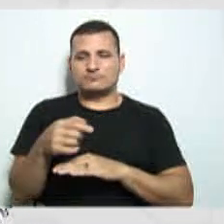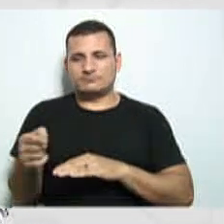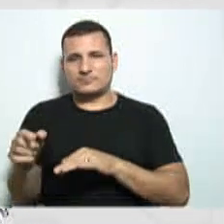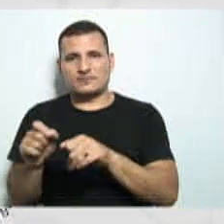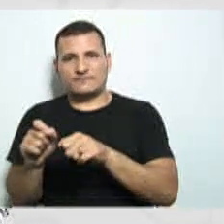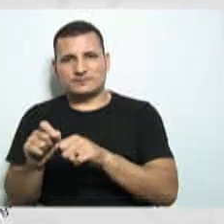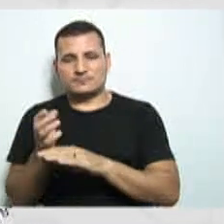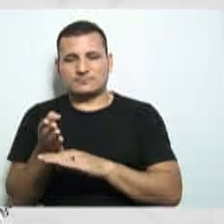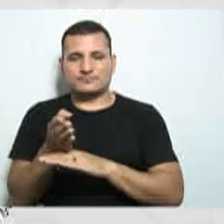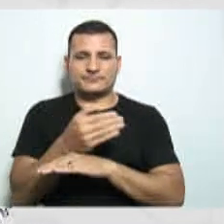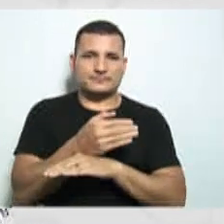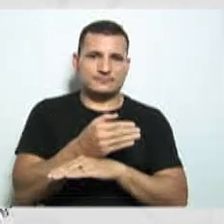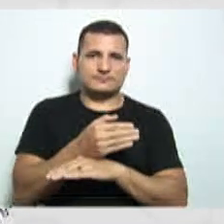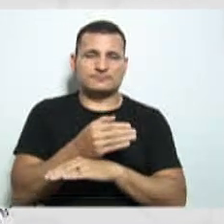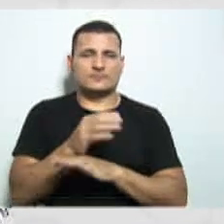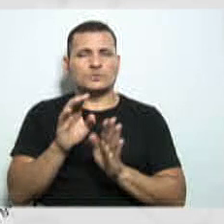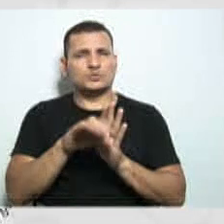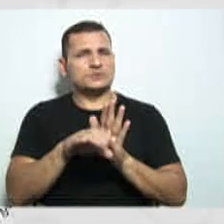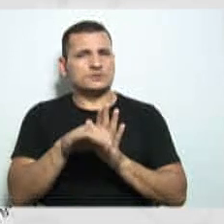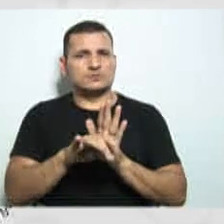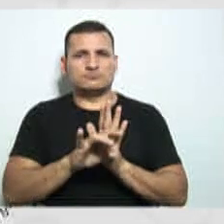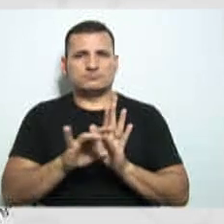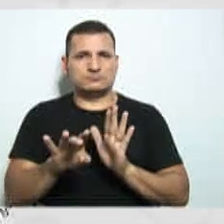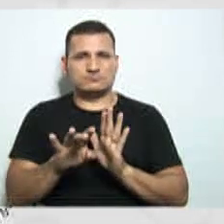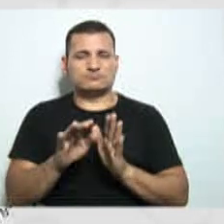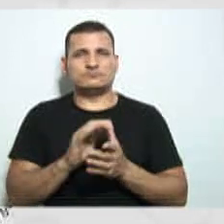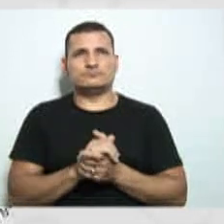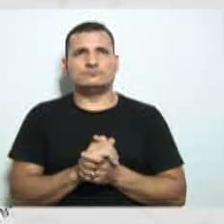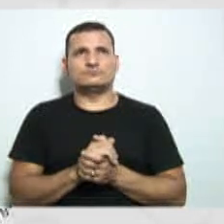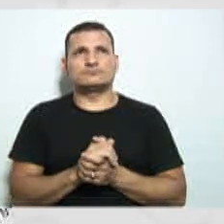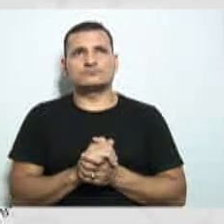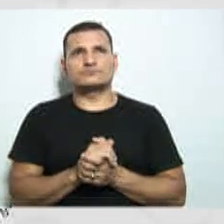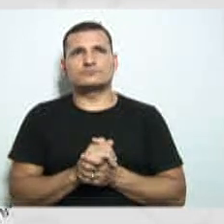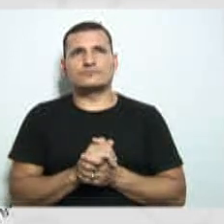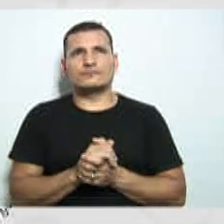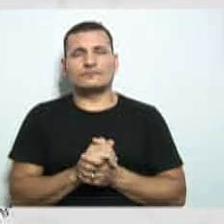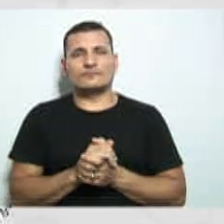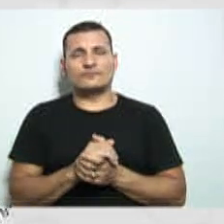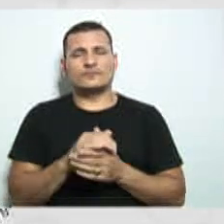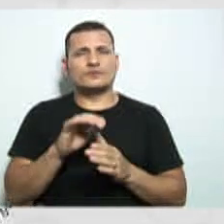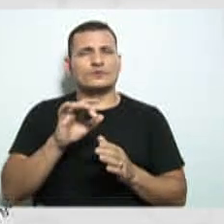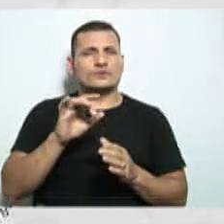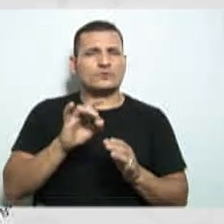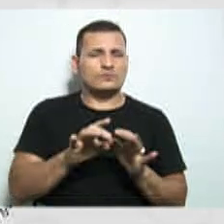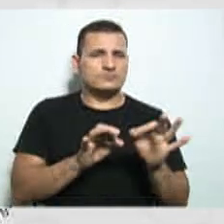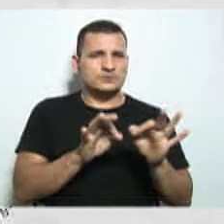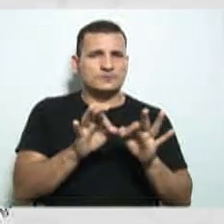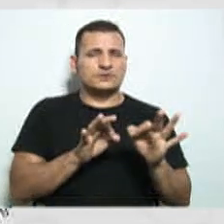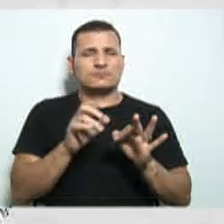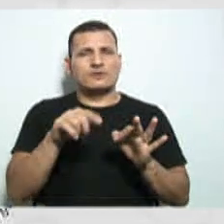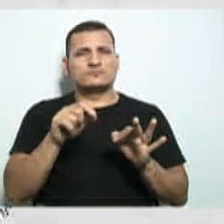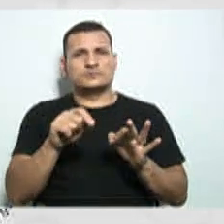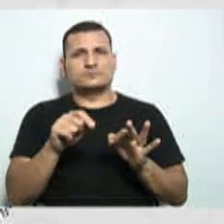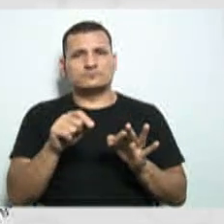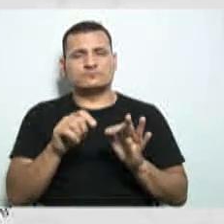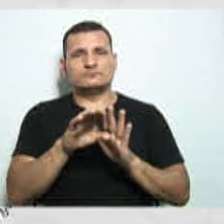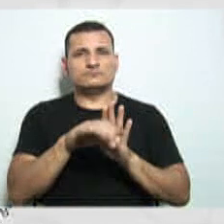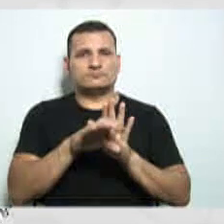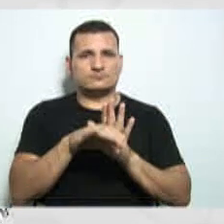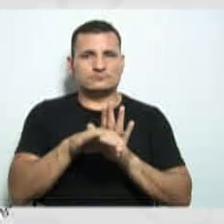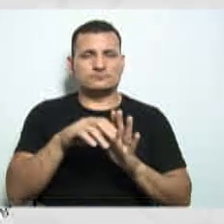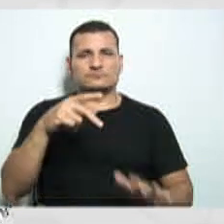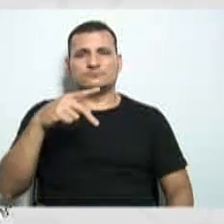conceito passivo, até o momento da sua execução. Por enquanto estiver só no planejamento, ele é o quê? Um